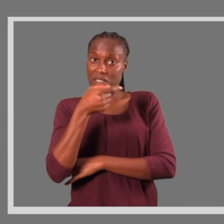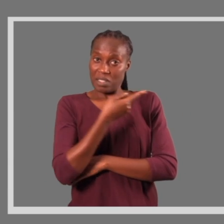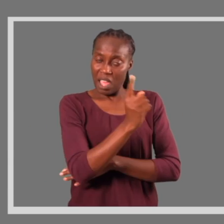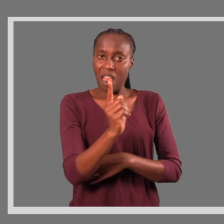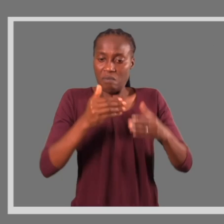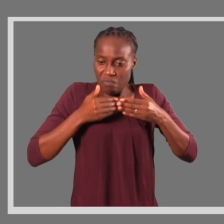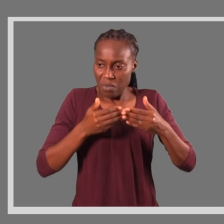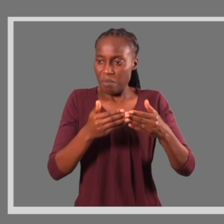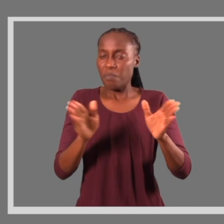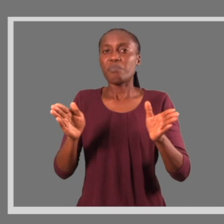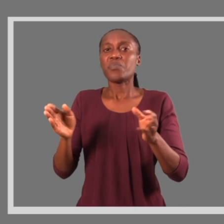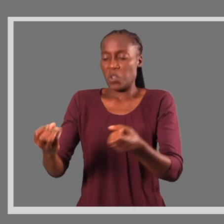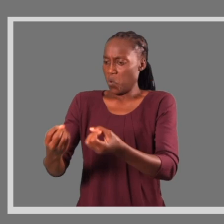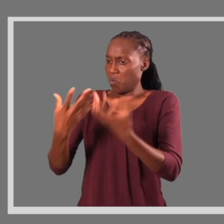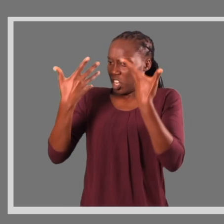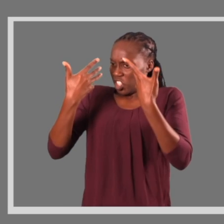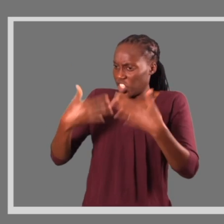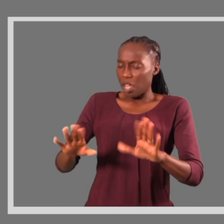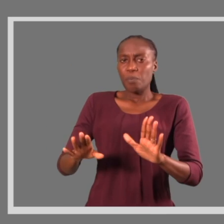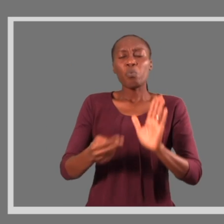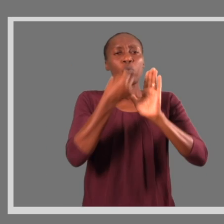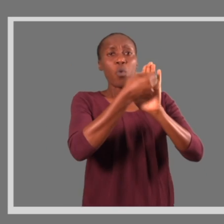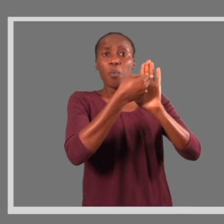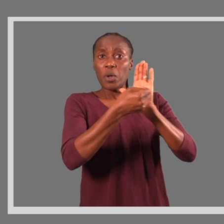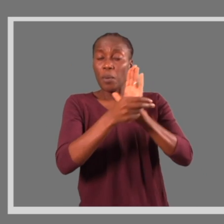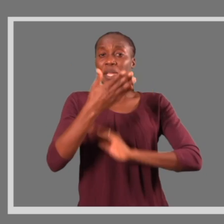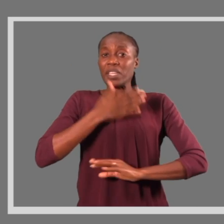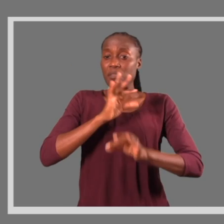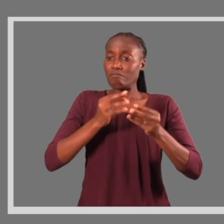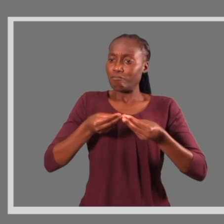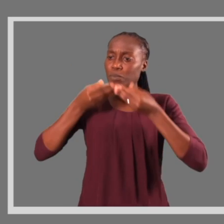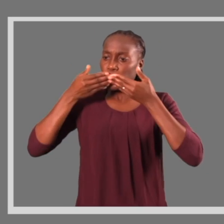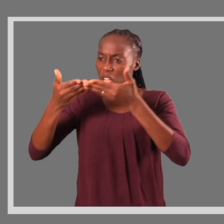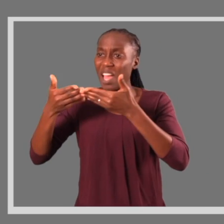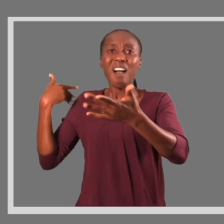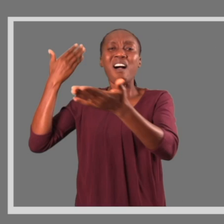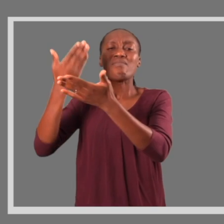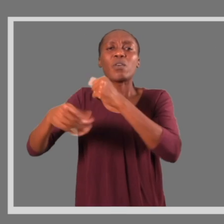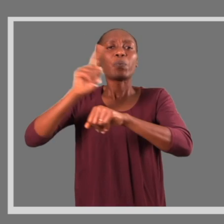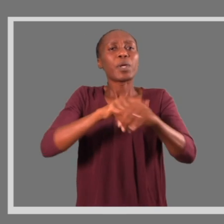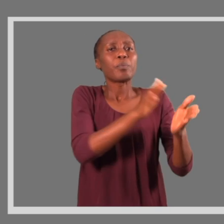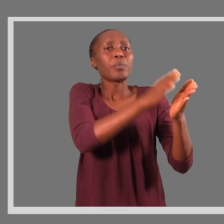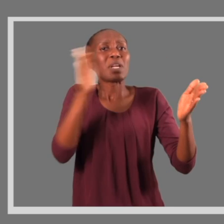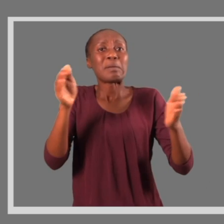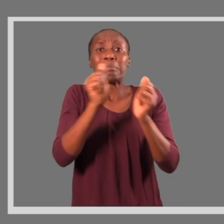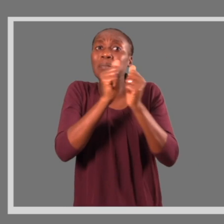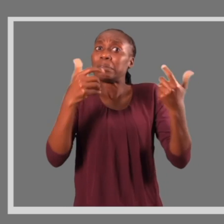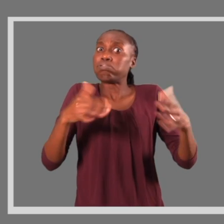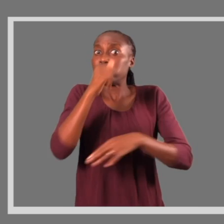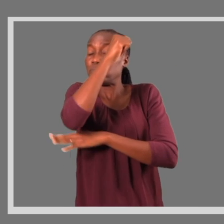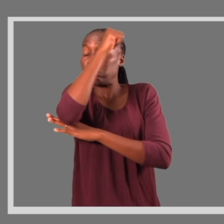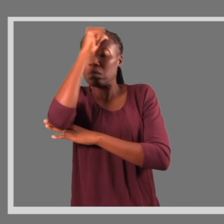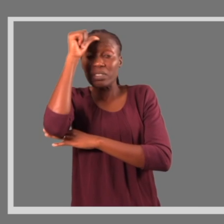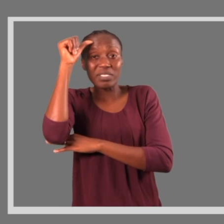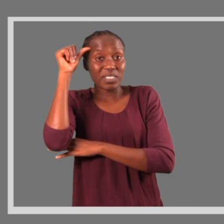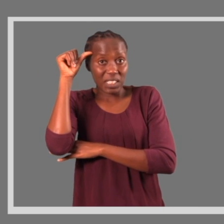recebemos nomes, prevemos dar até o tempo X, não estamos a conseguir, vamos conseguir dar até o... Para nós